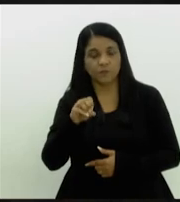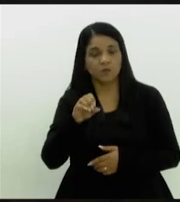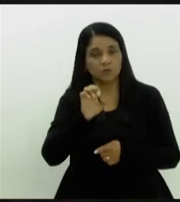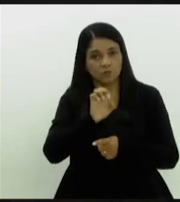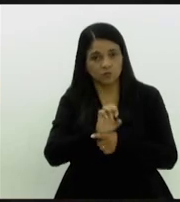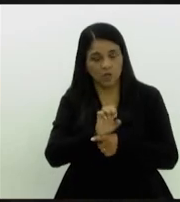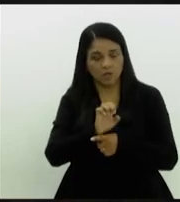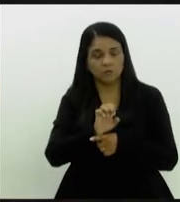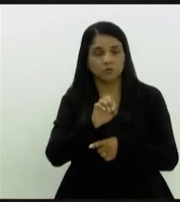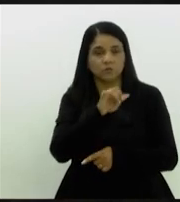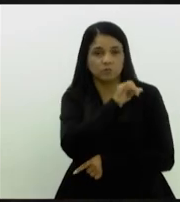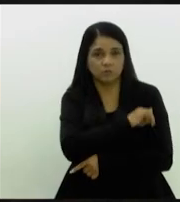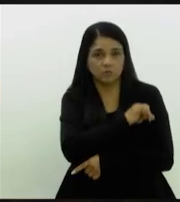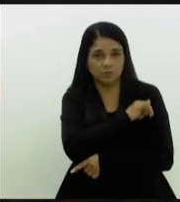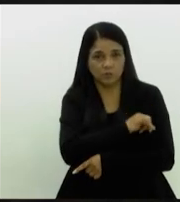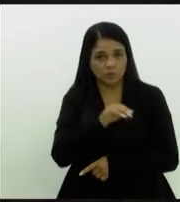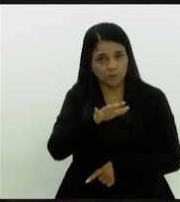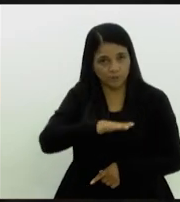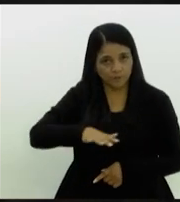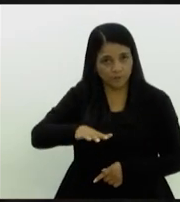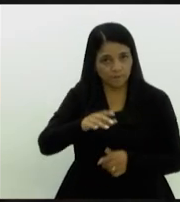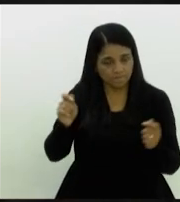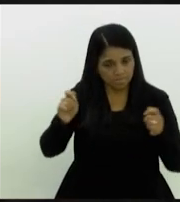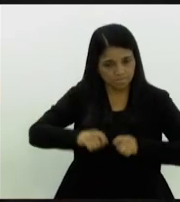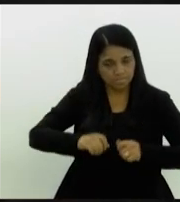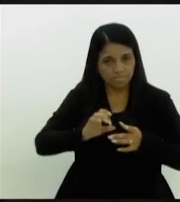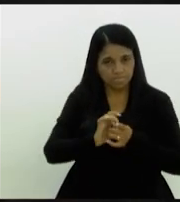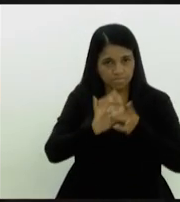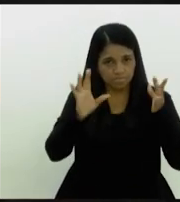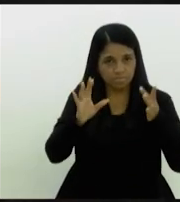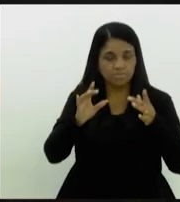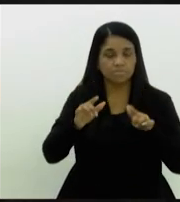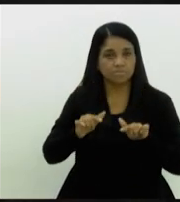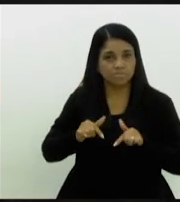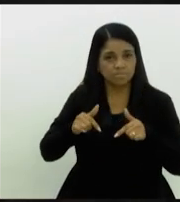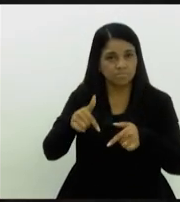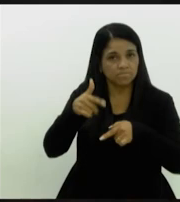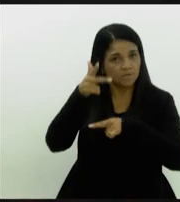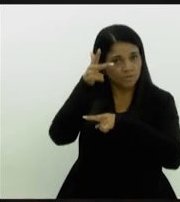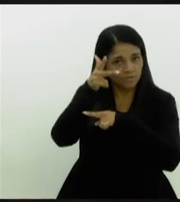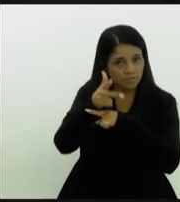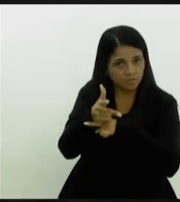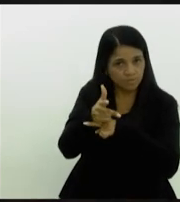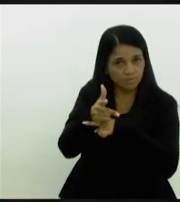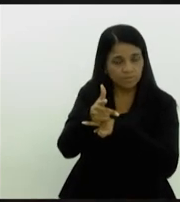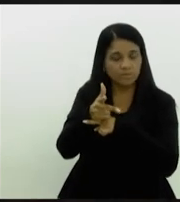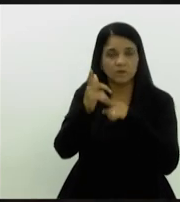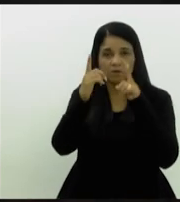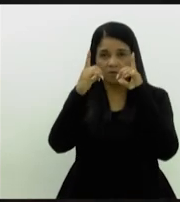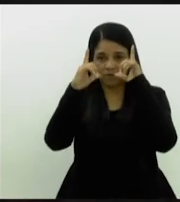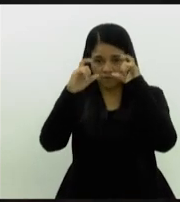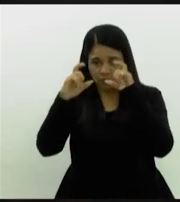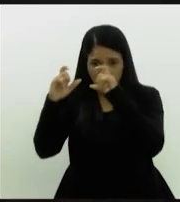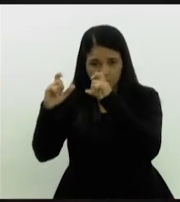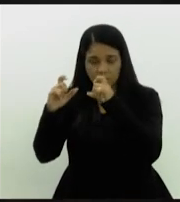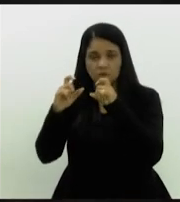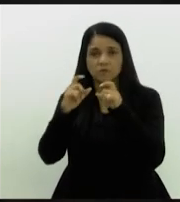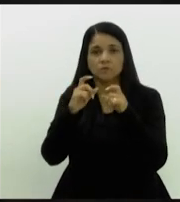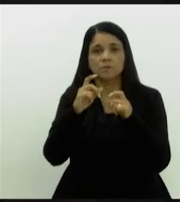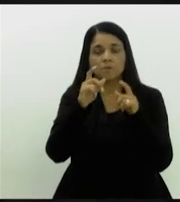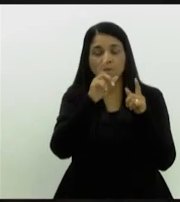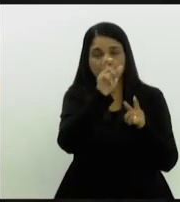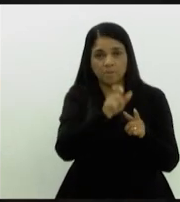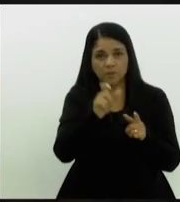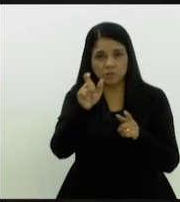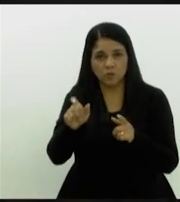Estado do Rio de Janeiro sobre a permissão para realização e filmagem e fotografias de pacientes em situações de